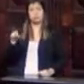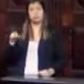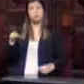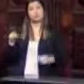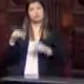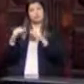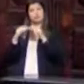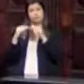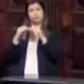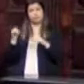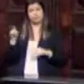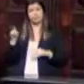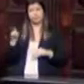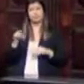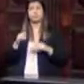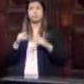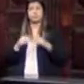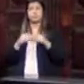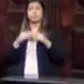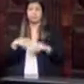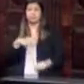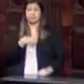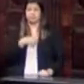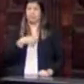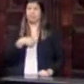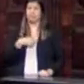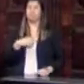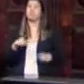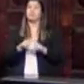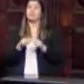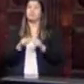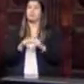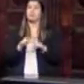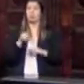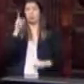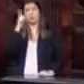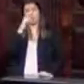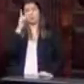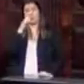legislativa e sensibilizemos em seguida o governador do Estado, para que a gente